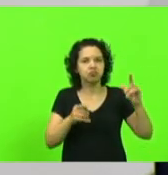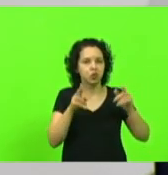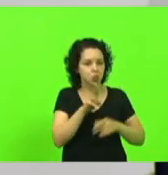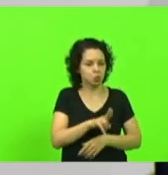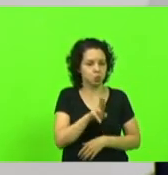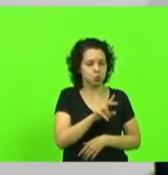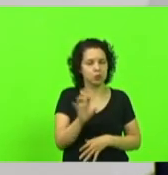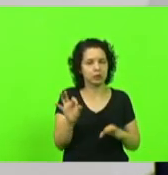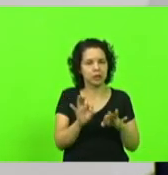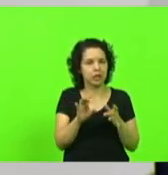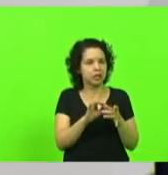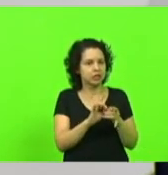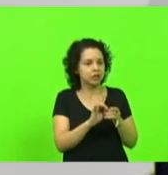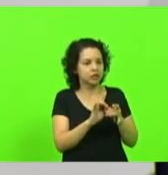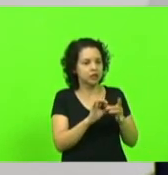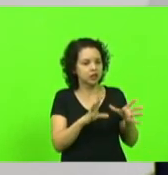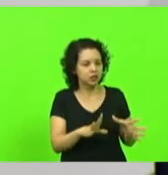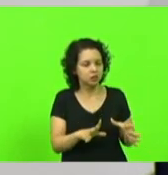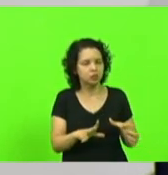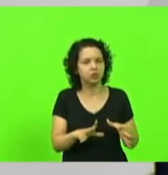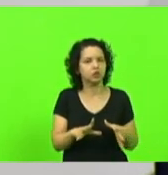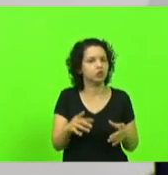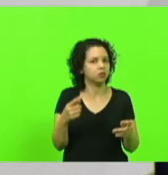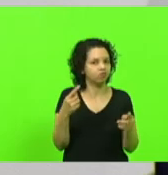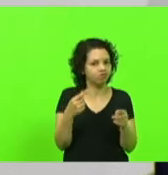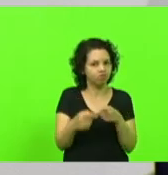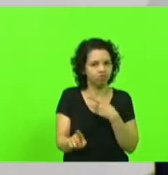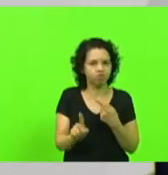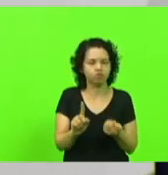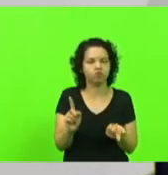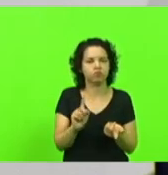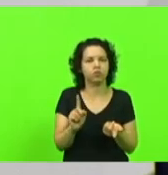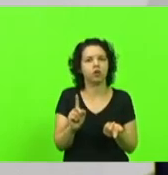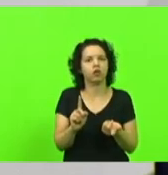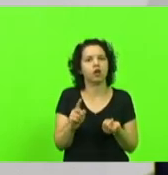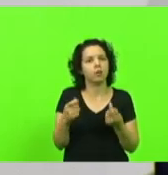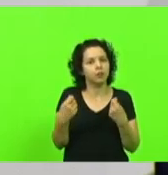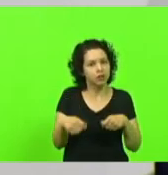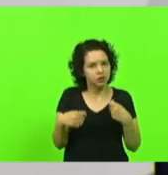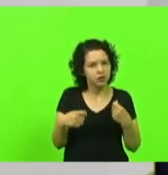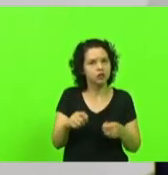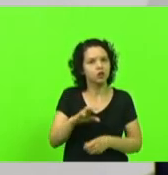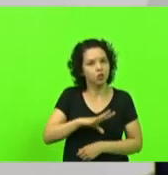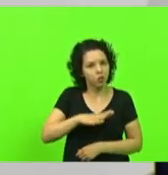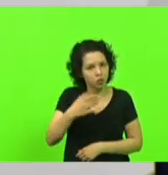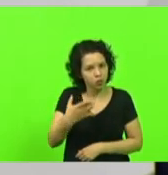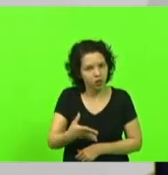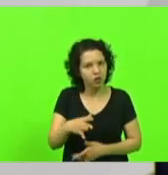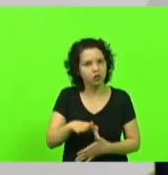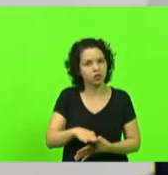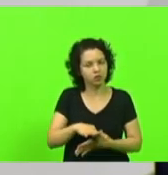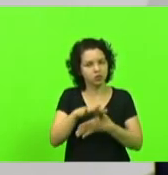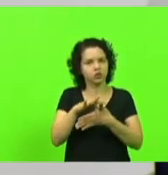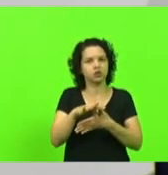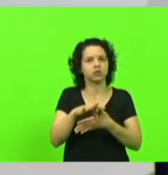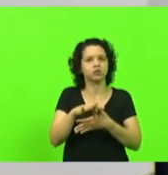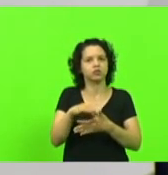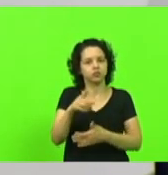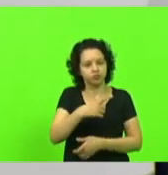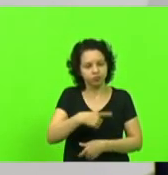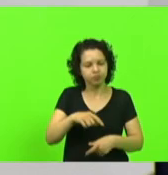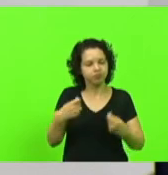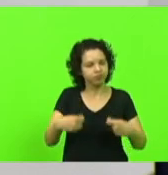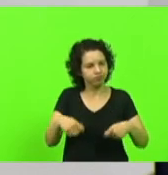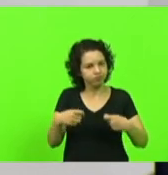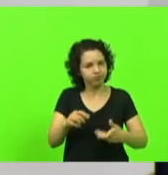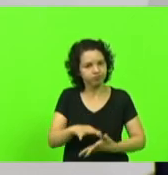são liberados. Não faz o menor sentido. É necessário coragem para liderar. Nós precisamos liderar